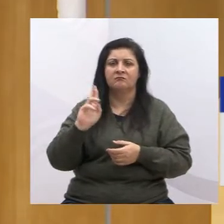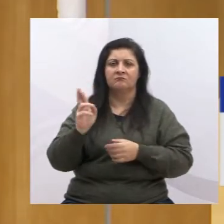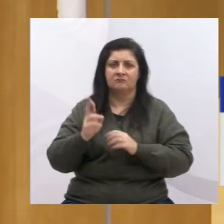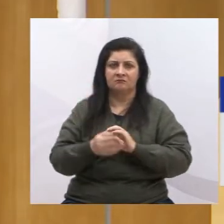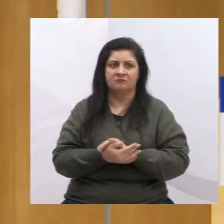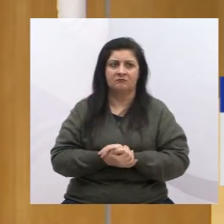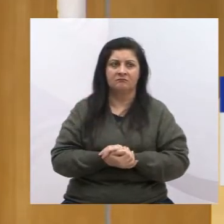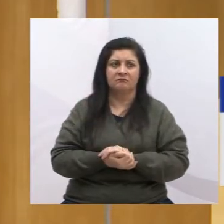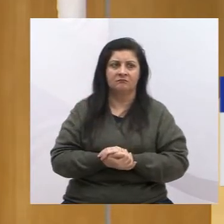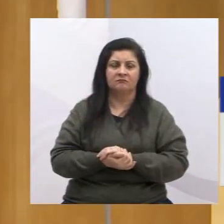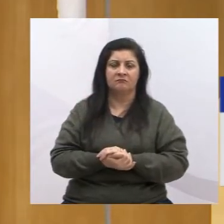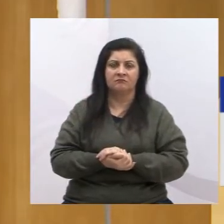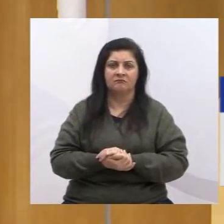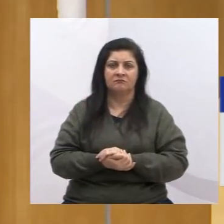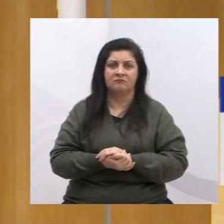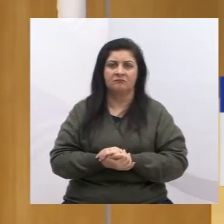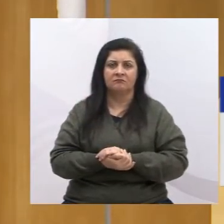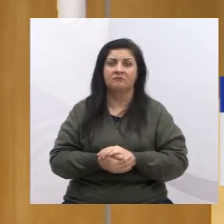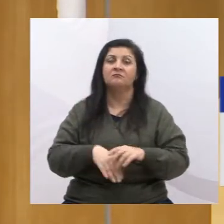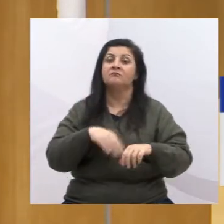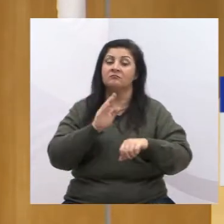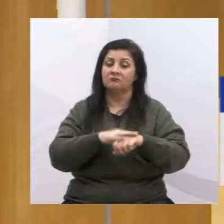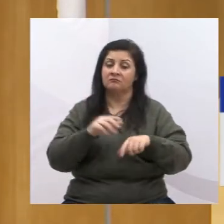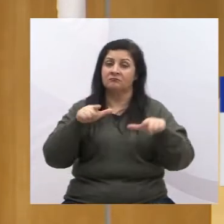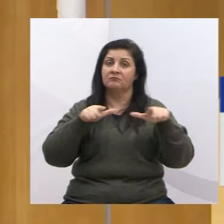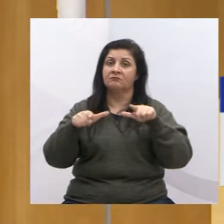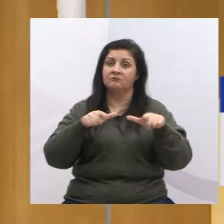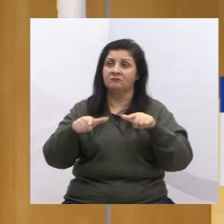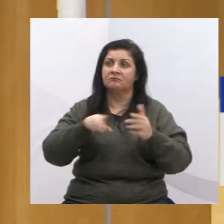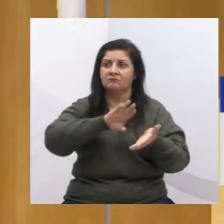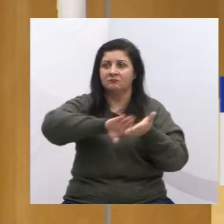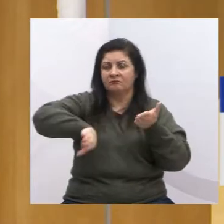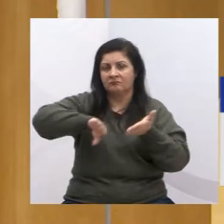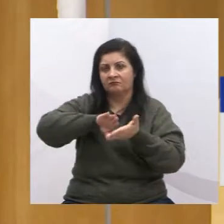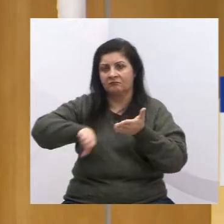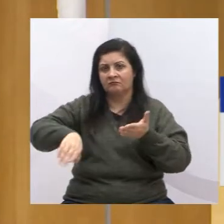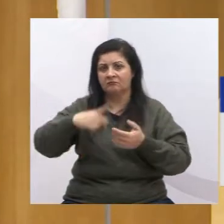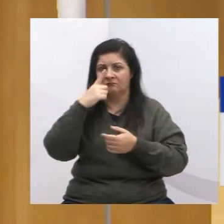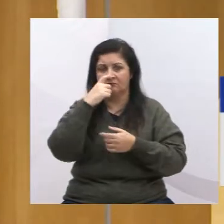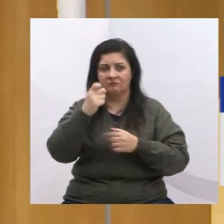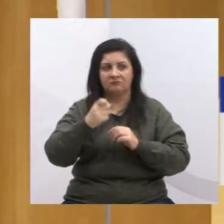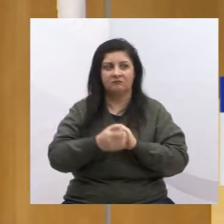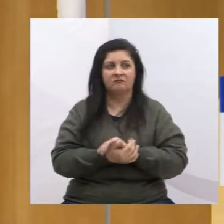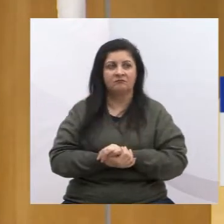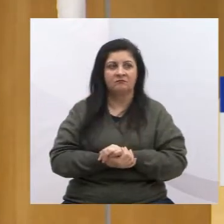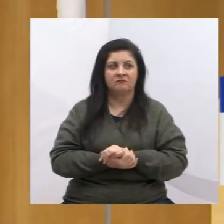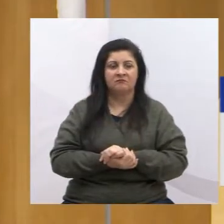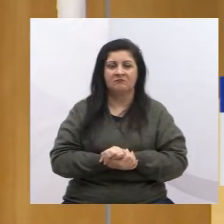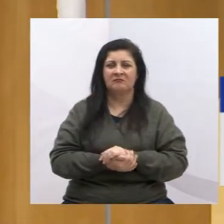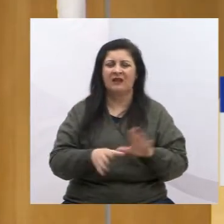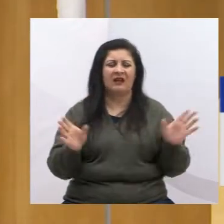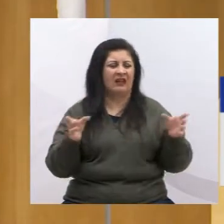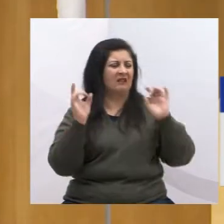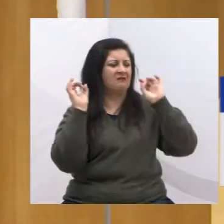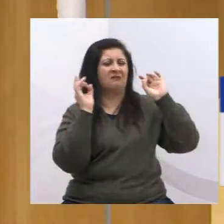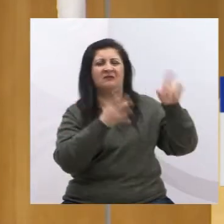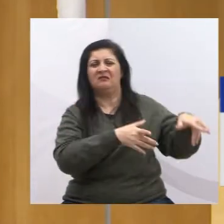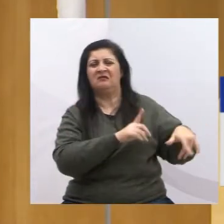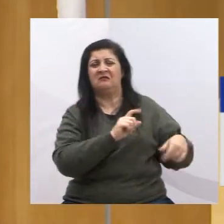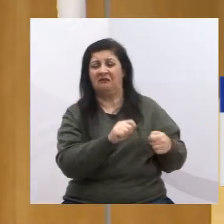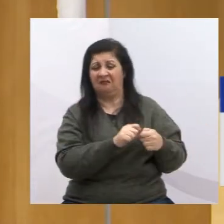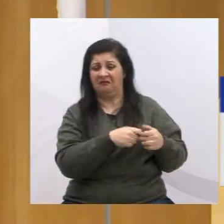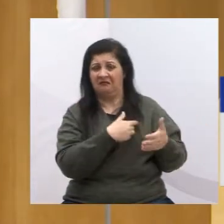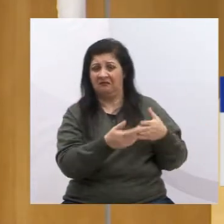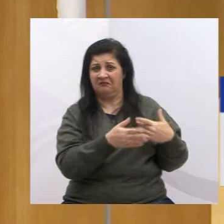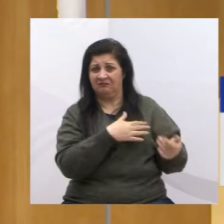1.445,80 e ainda mais a mão de obra. Então, o dono toma multa, o cara largou mão do negócio ali, não faz,